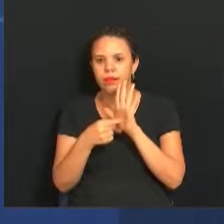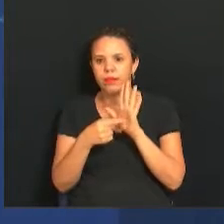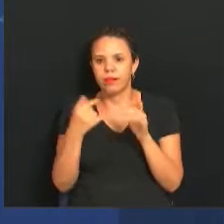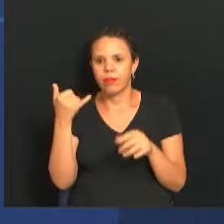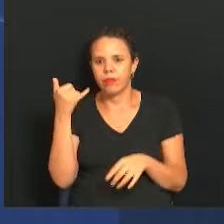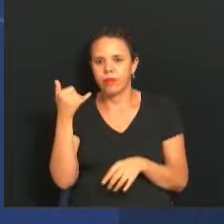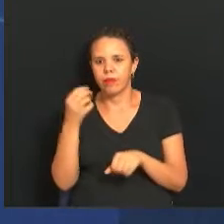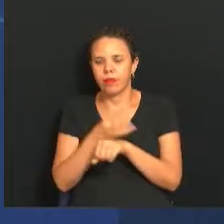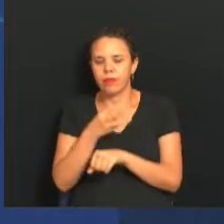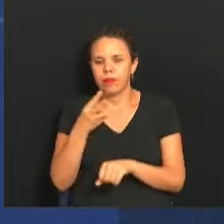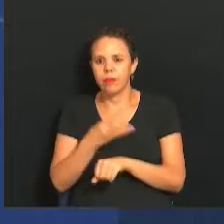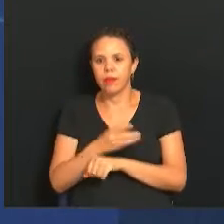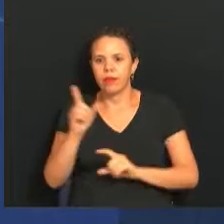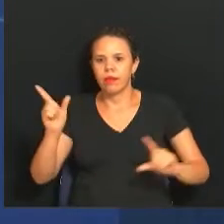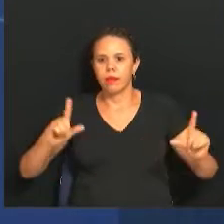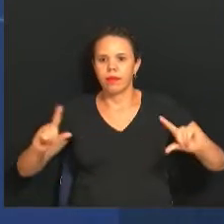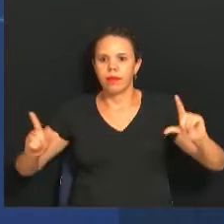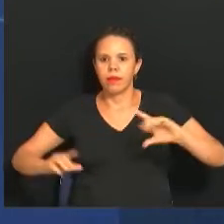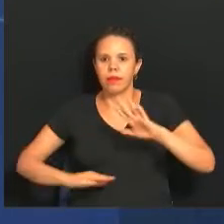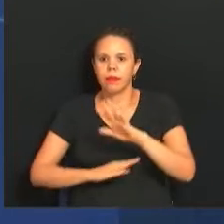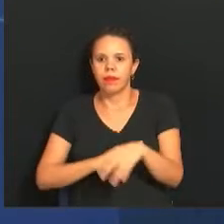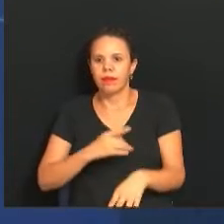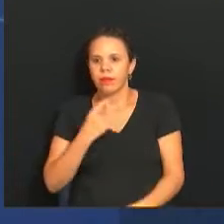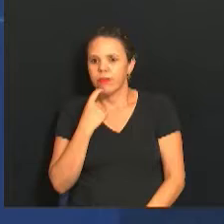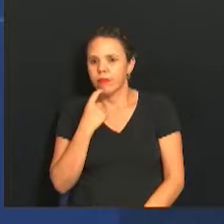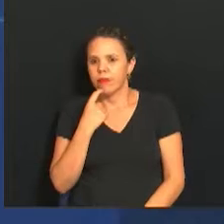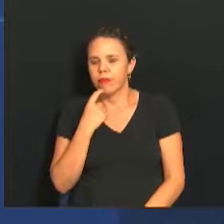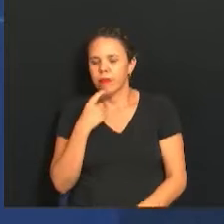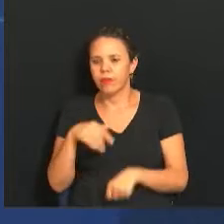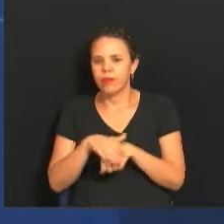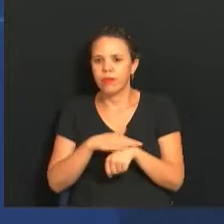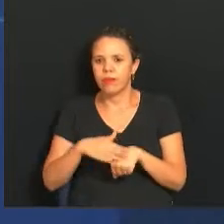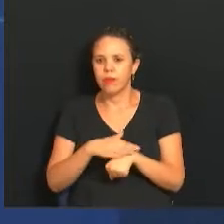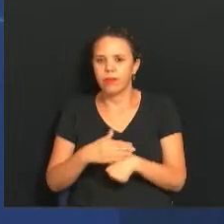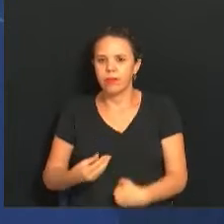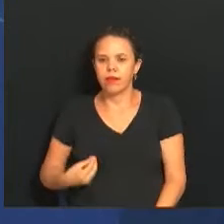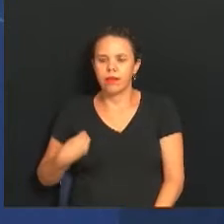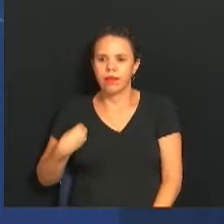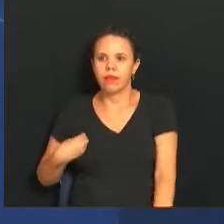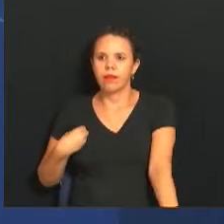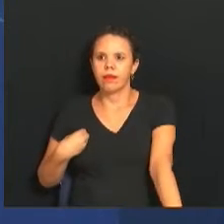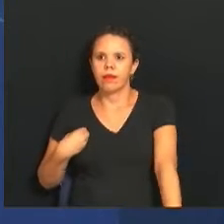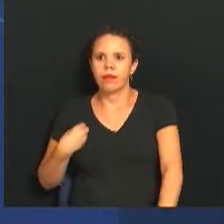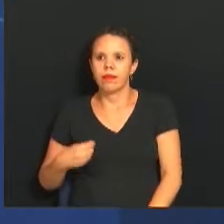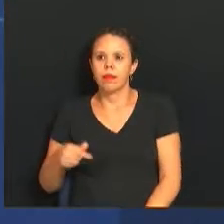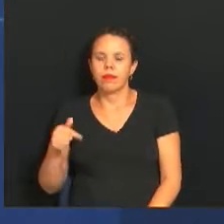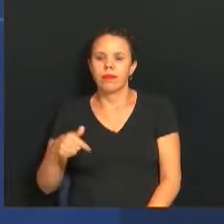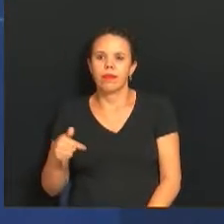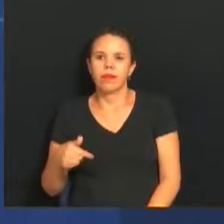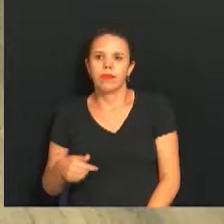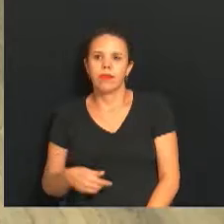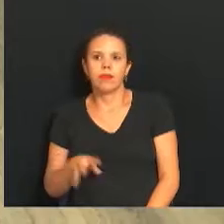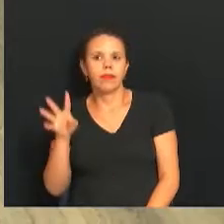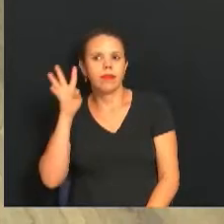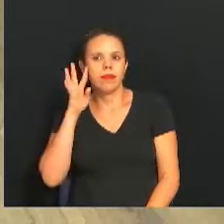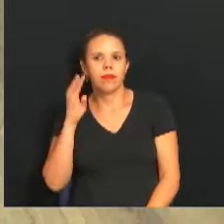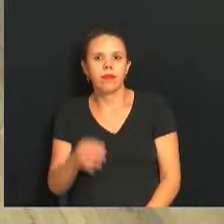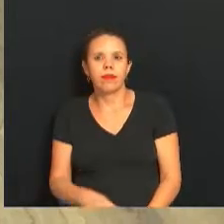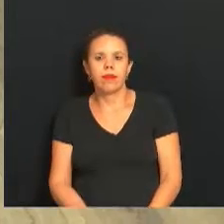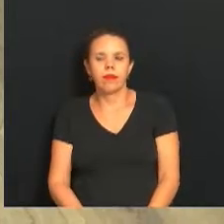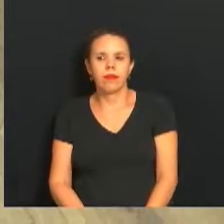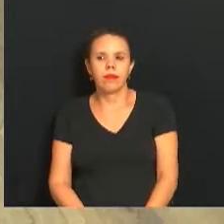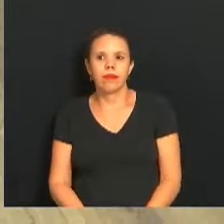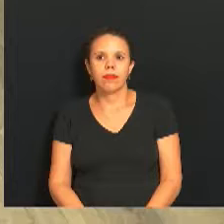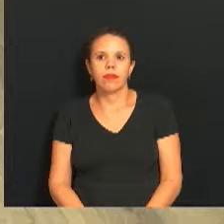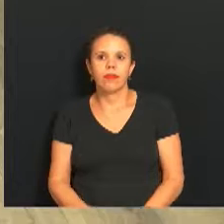seu celular o WhatsApp da TV Câmara Campinas. Você aperta e a gente conversa ao vivo nesta quarta-feira.